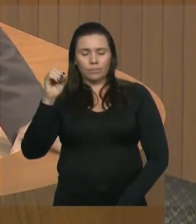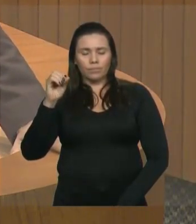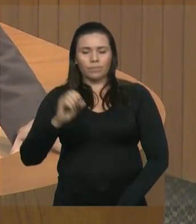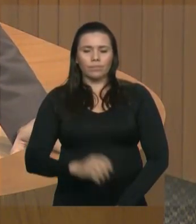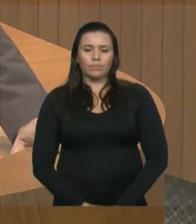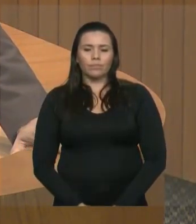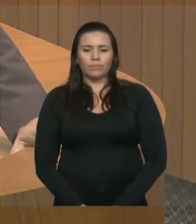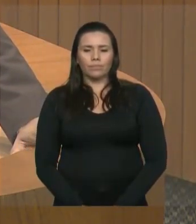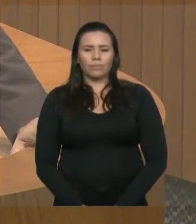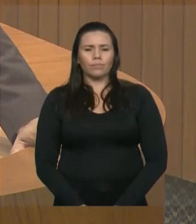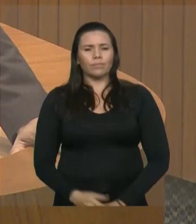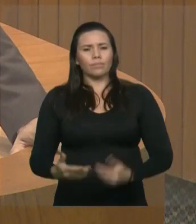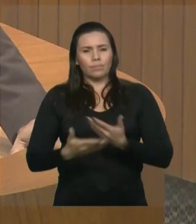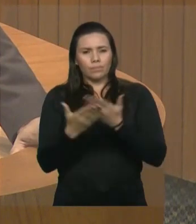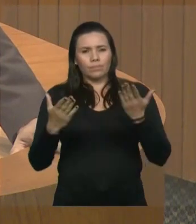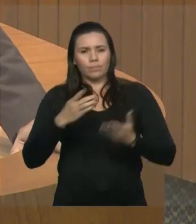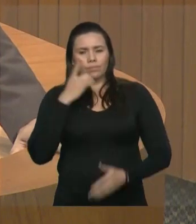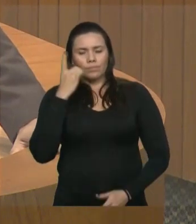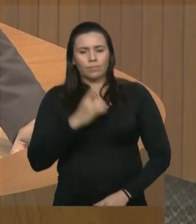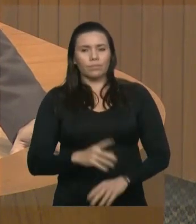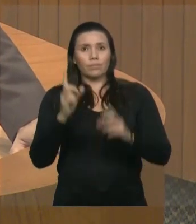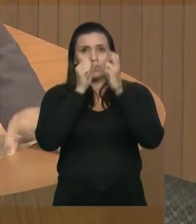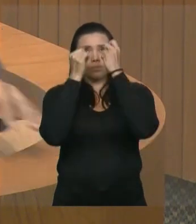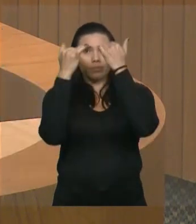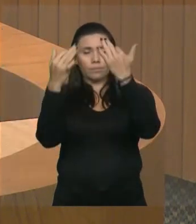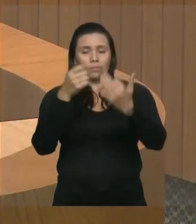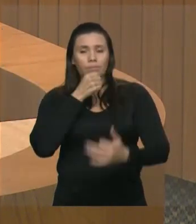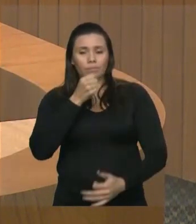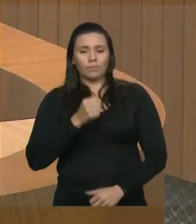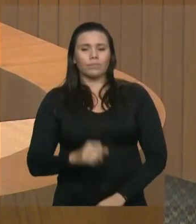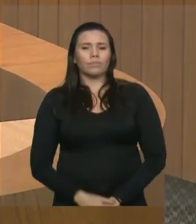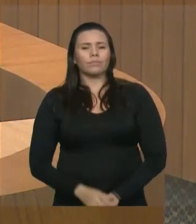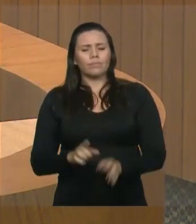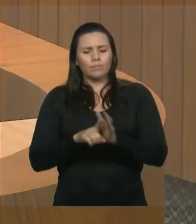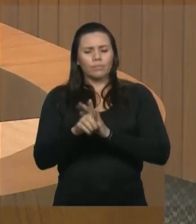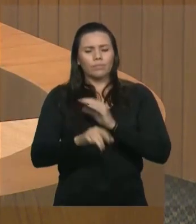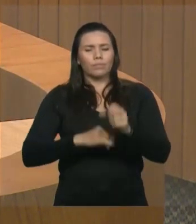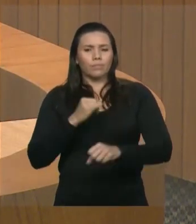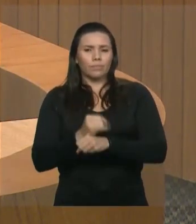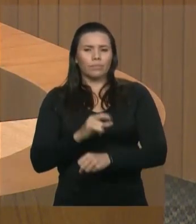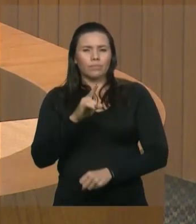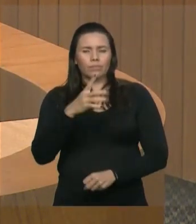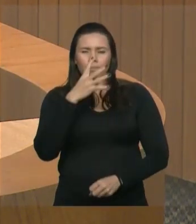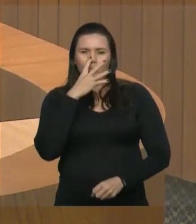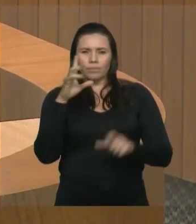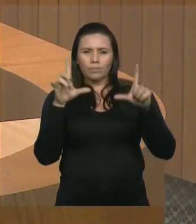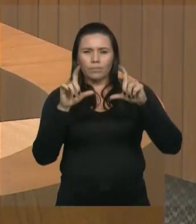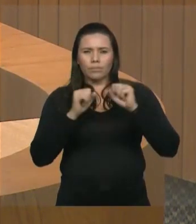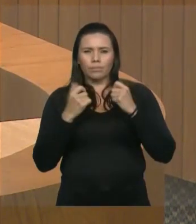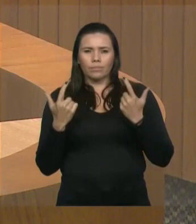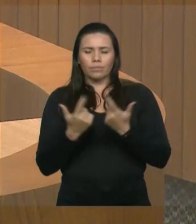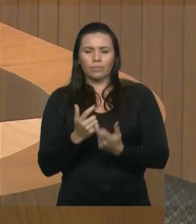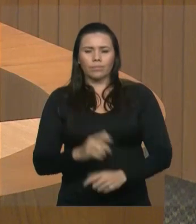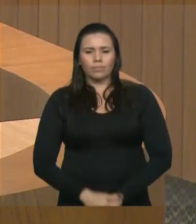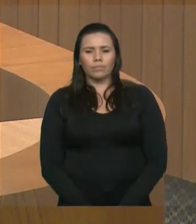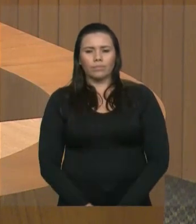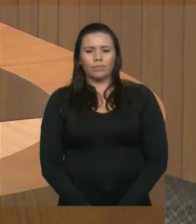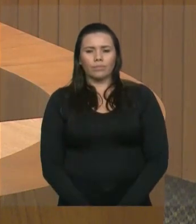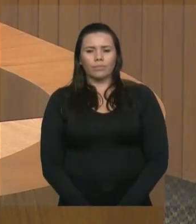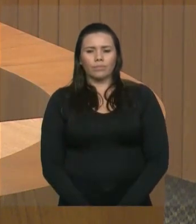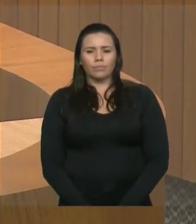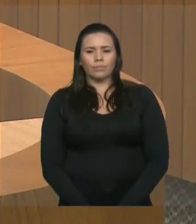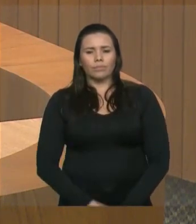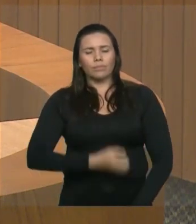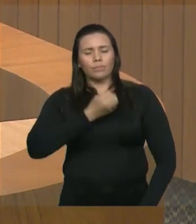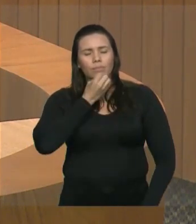imprensa, internautas, telespectadores que acompanham por meio da TV Assembleia, o nosso mais cordial bom